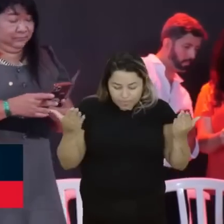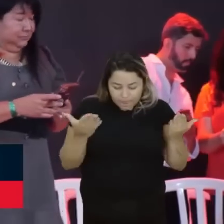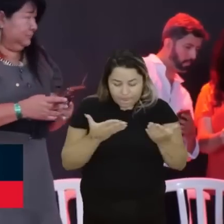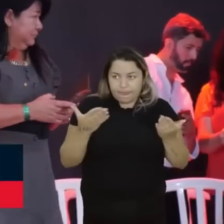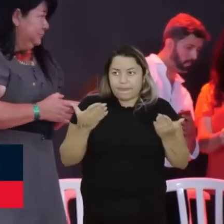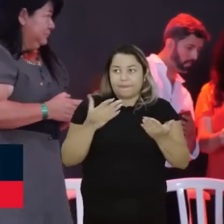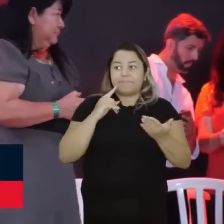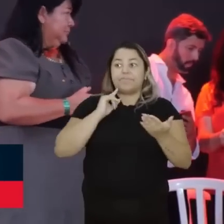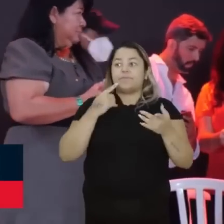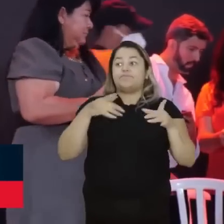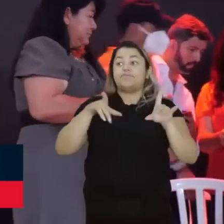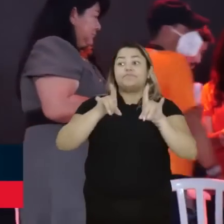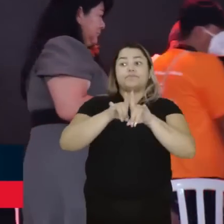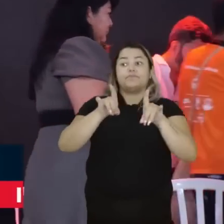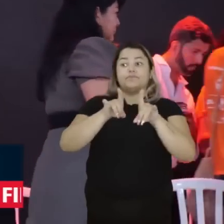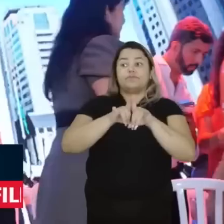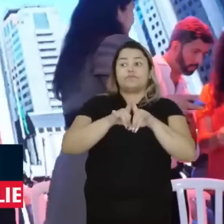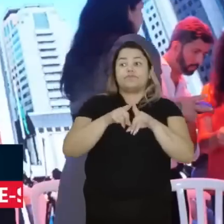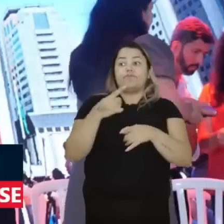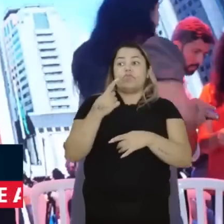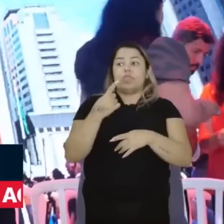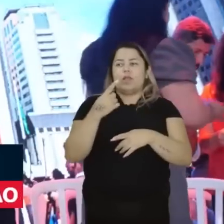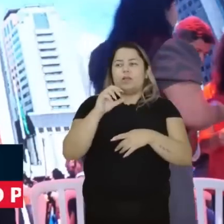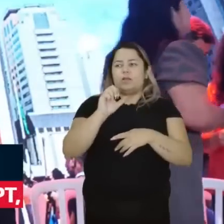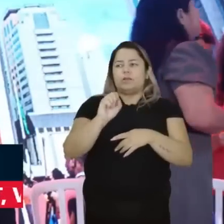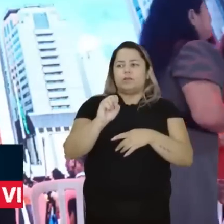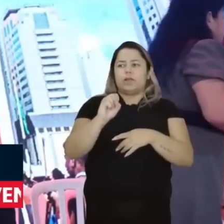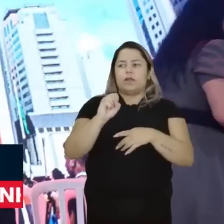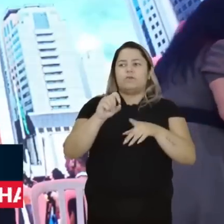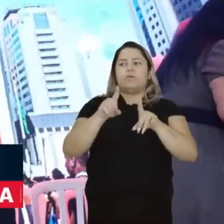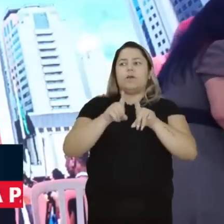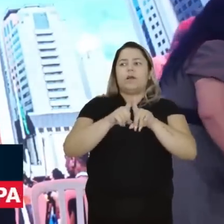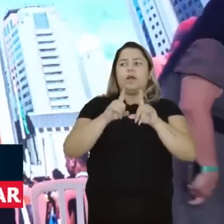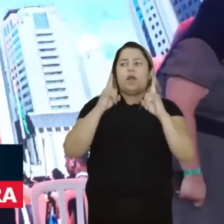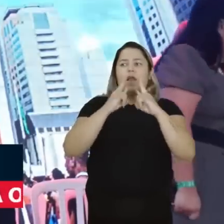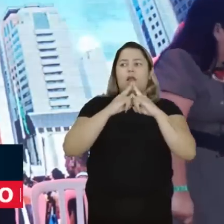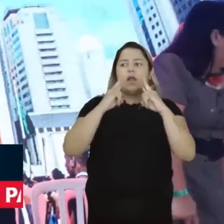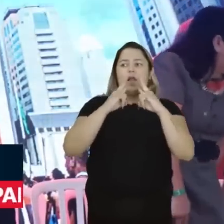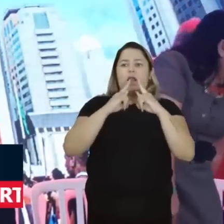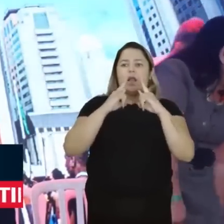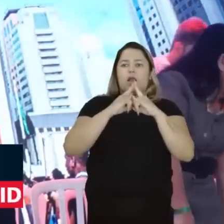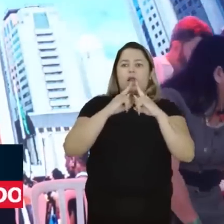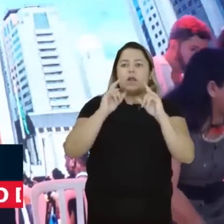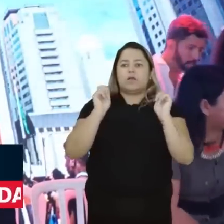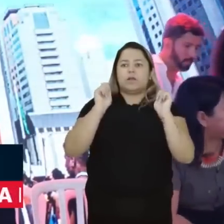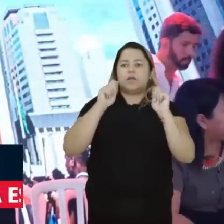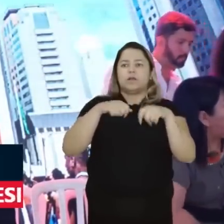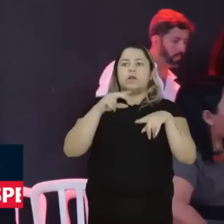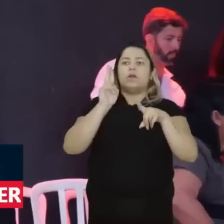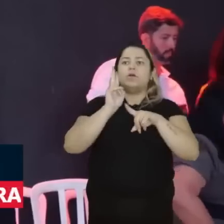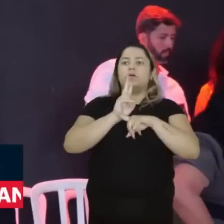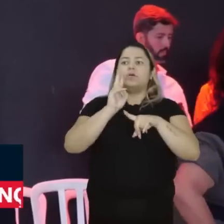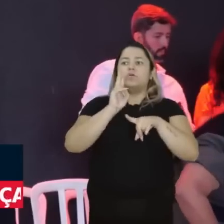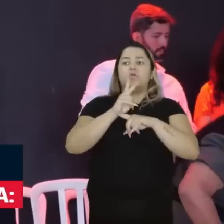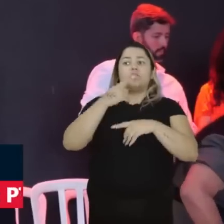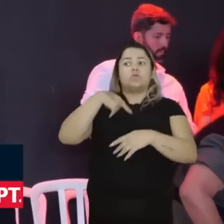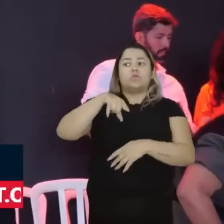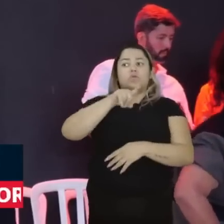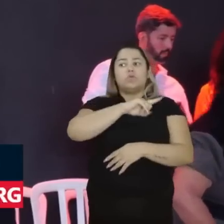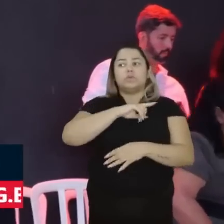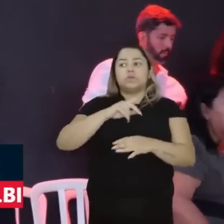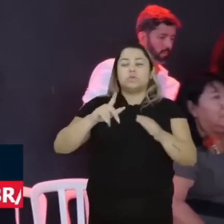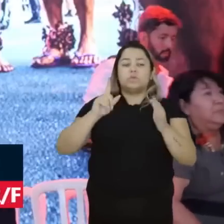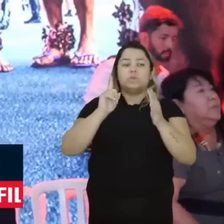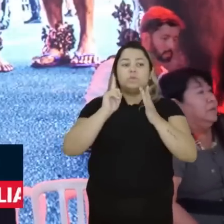é o 18º acampamento. Nós precisamos ser vigilantes. Nós vamos cumprir o nosso papel.